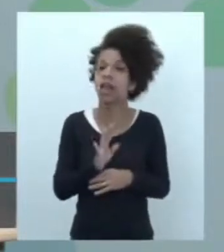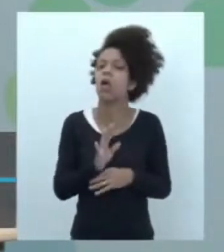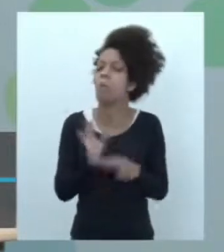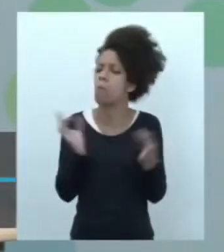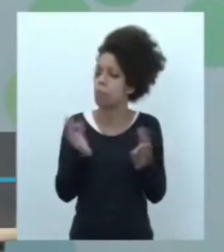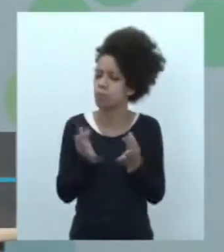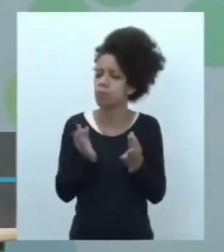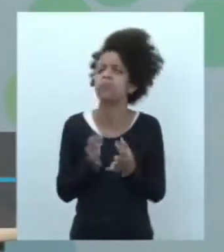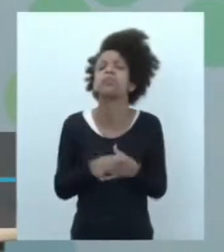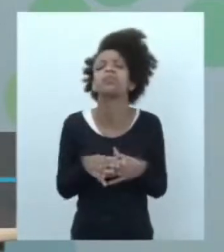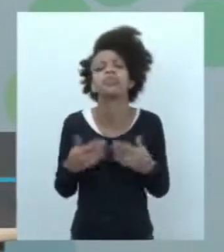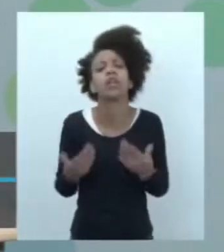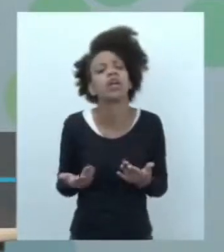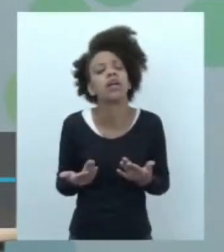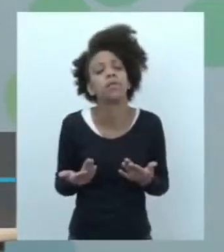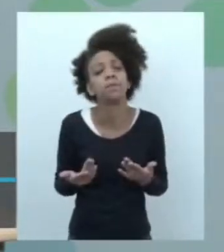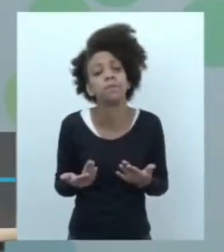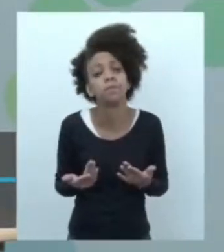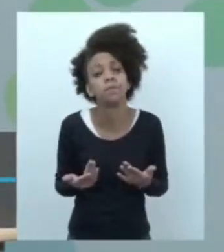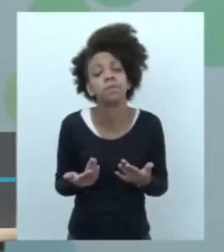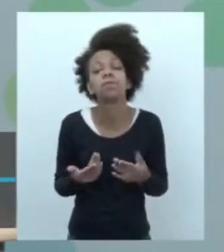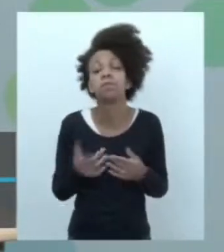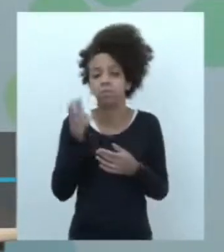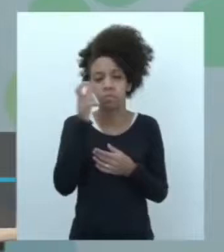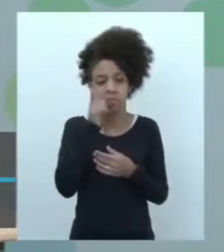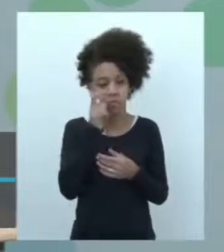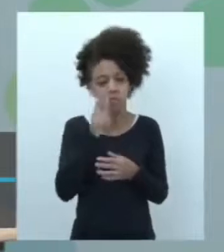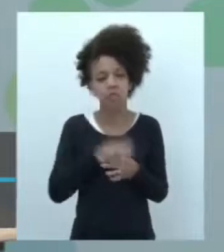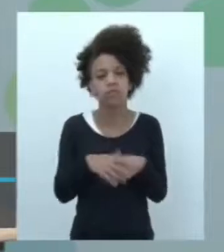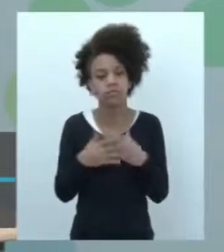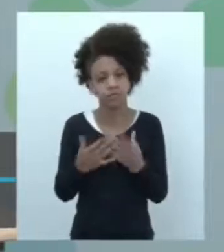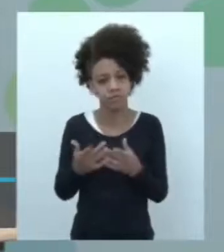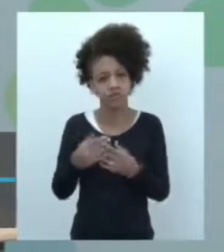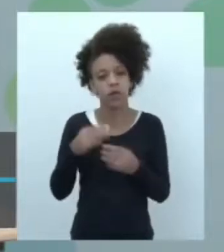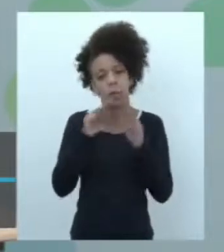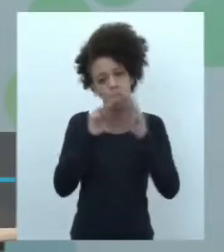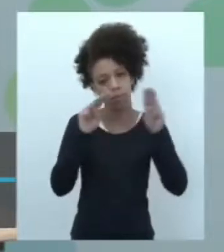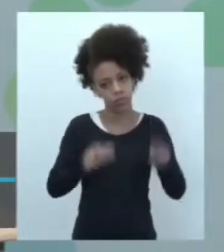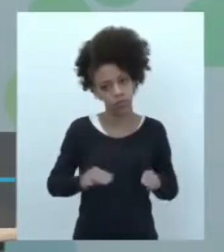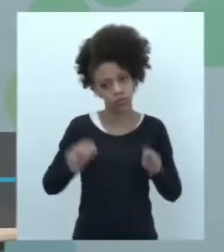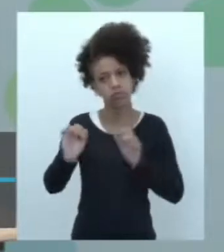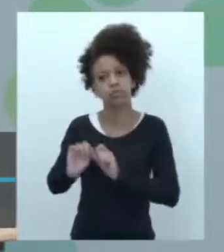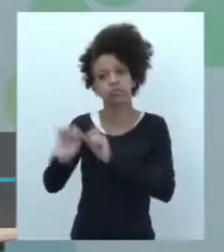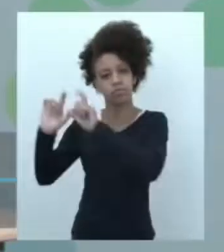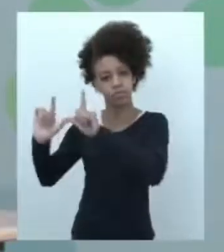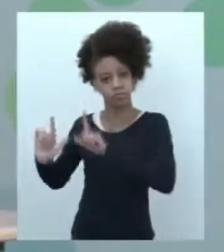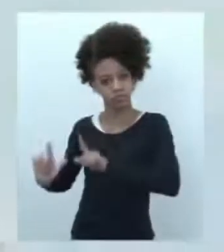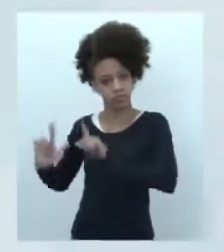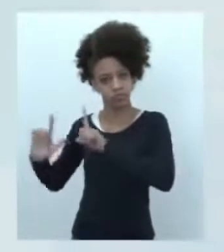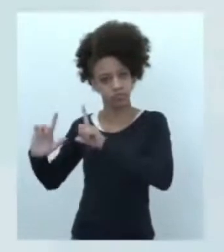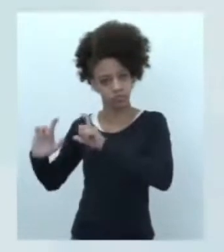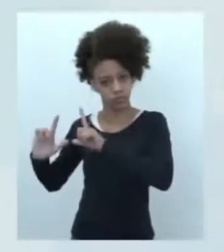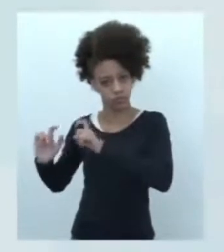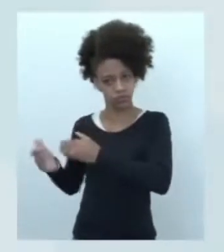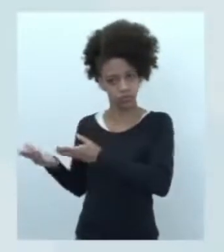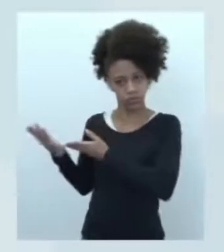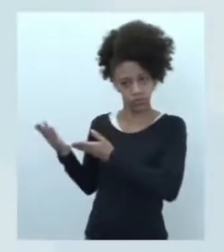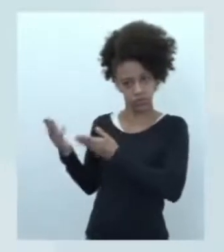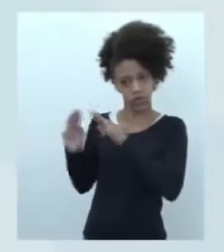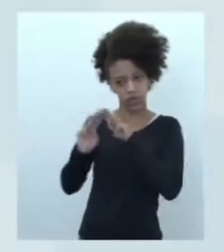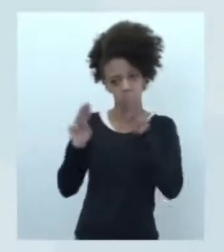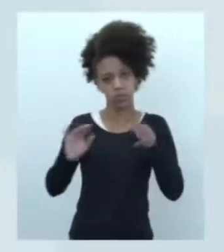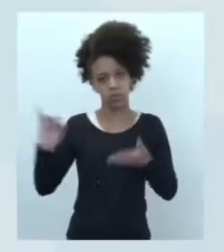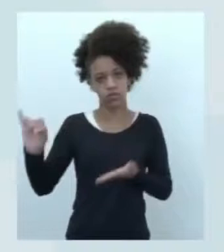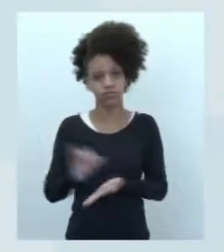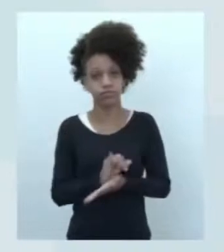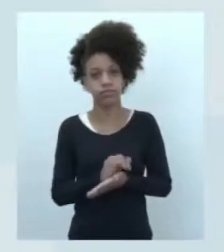muito a pena conferir. Então tá lá, né, o museu, vou pedir para colocar novamente, Museu da Imigração.